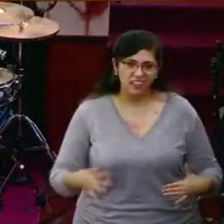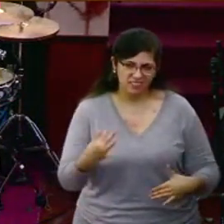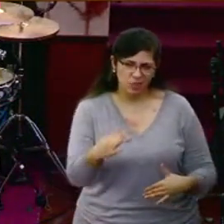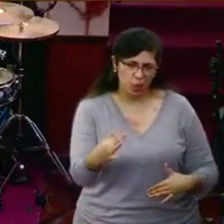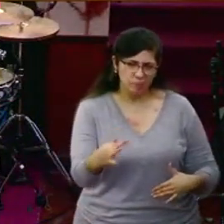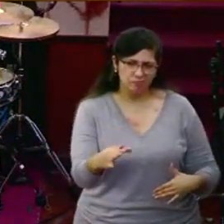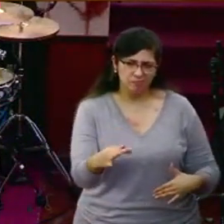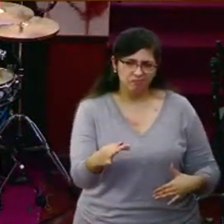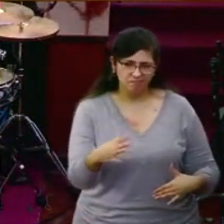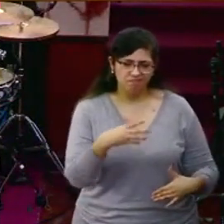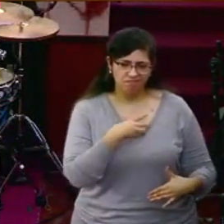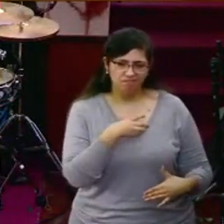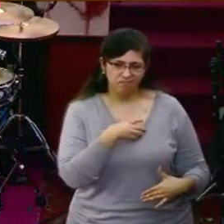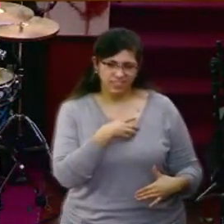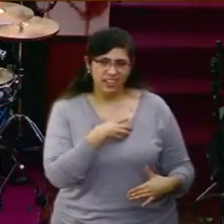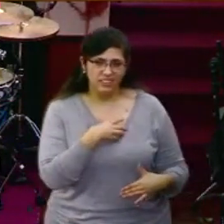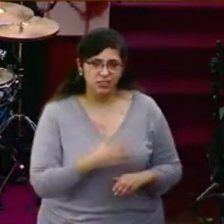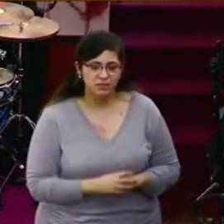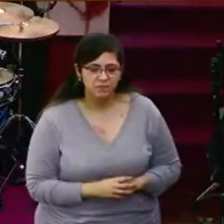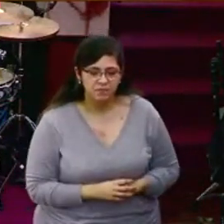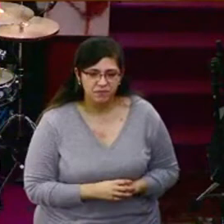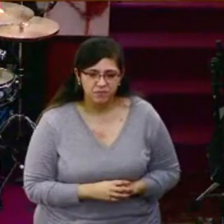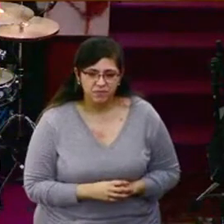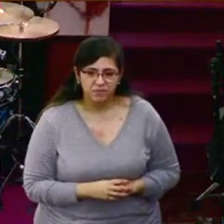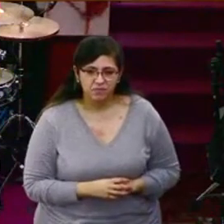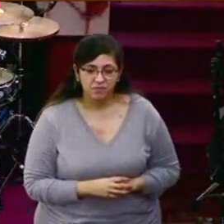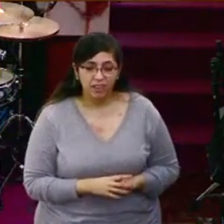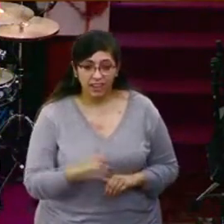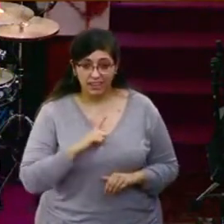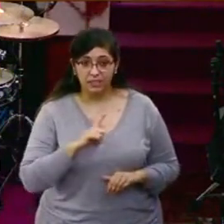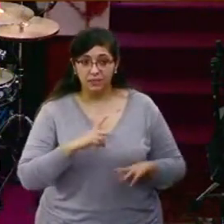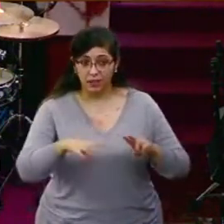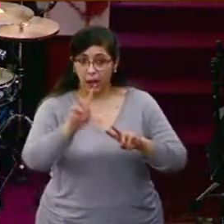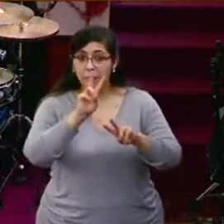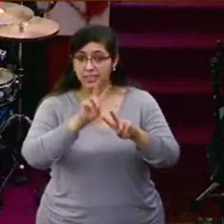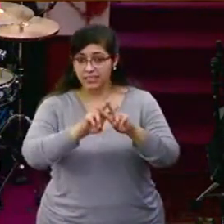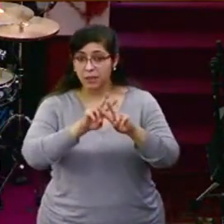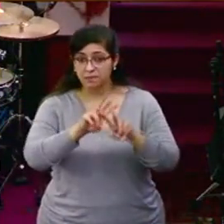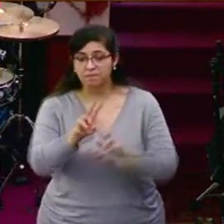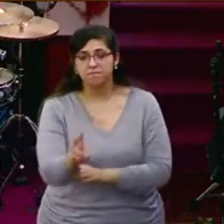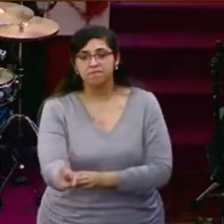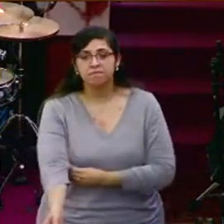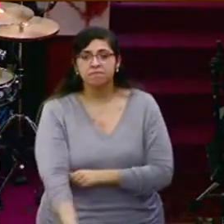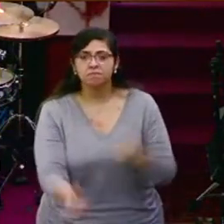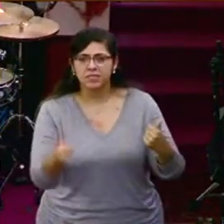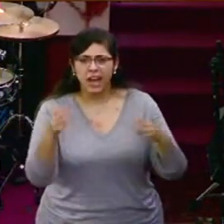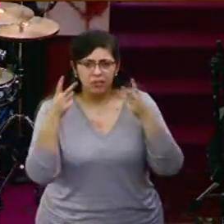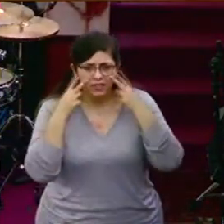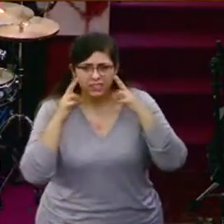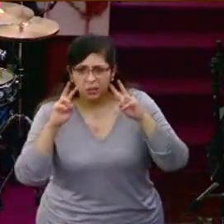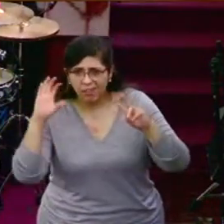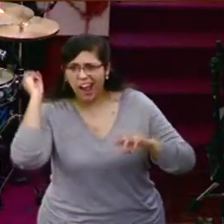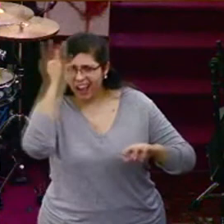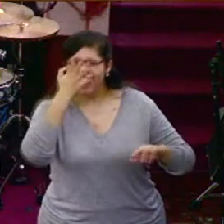era porque este sim verdadeiramente muitas vezes esteve lá dentro de uma prisão e lá tinha de testemunhar da graça de deus